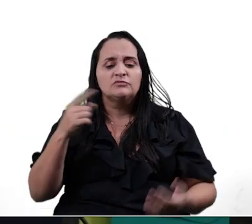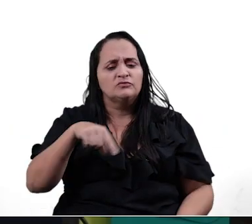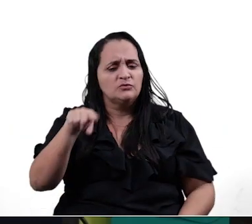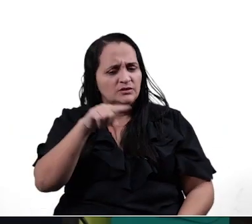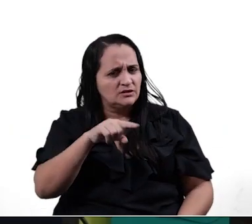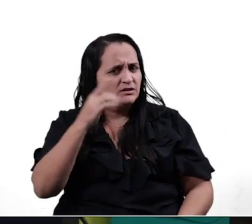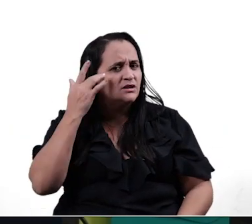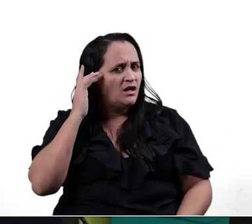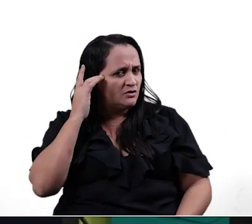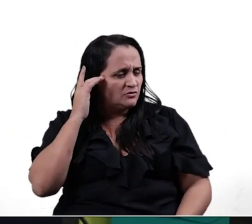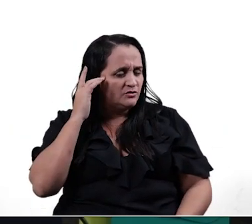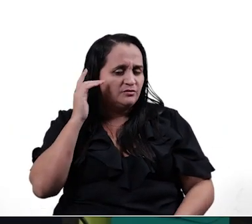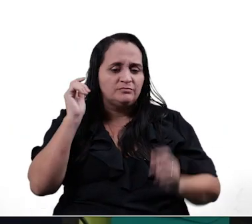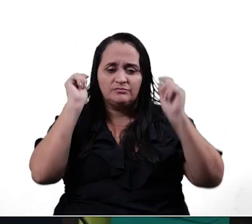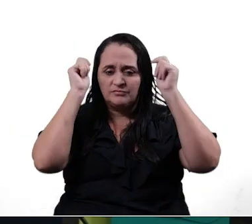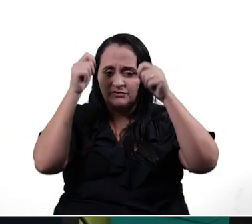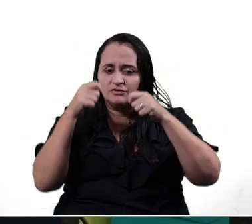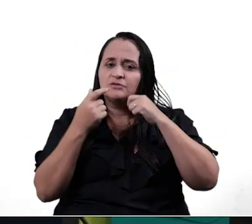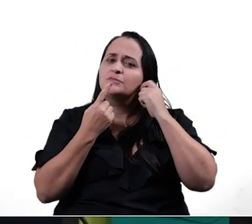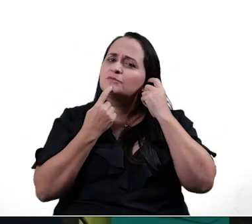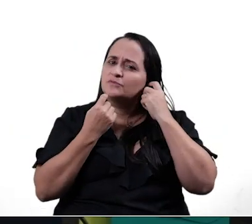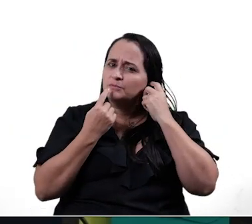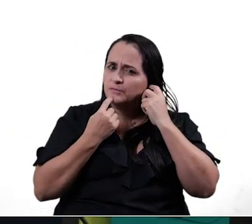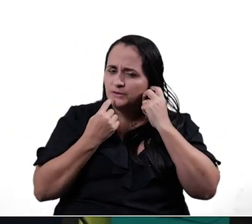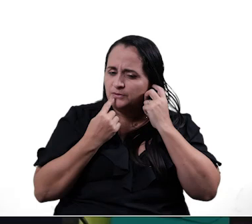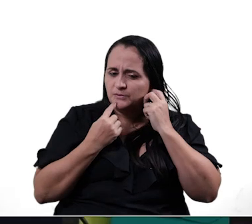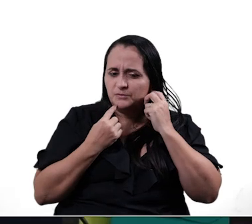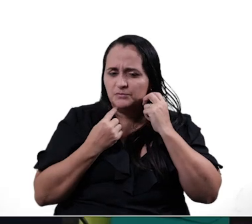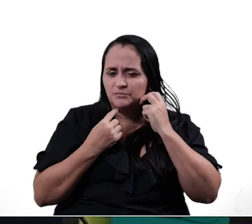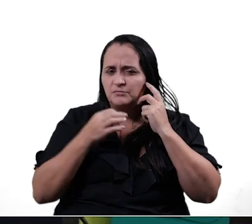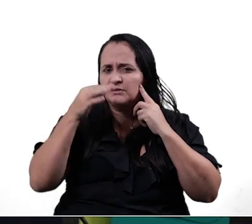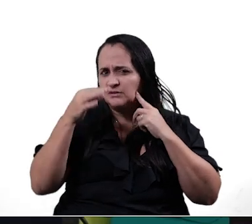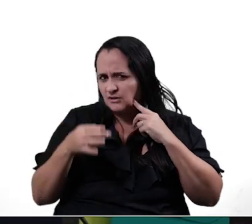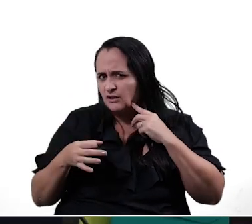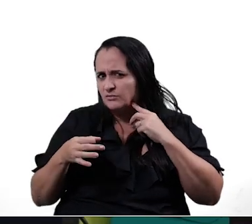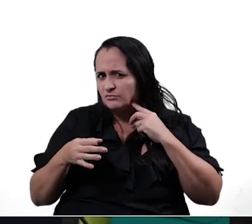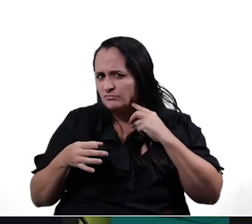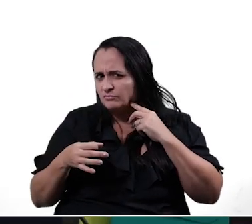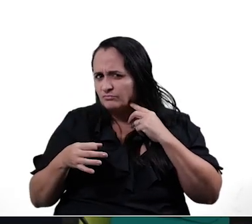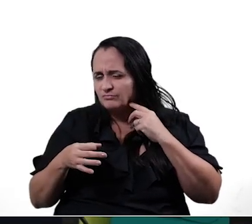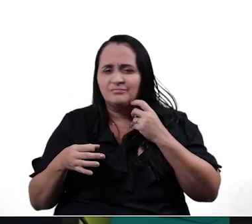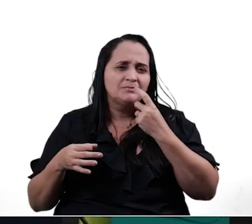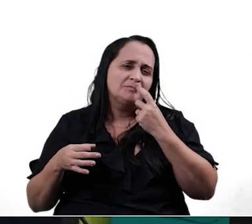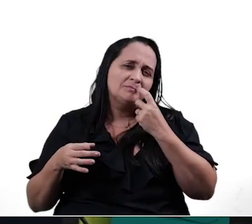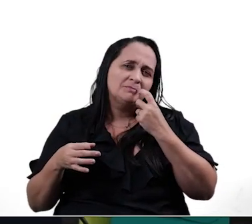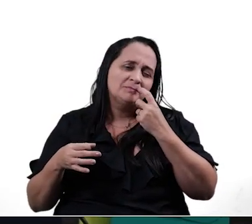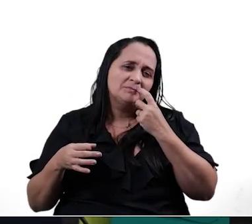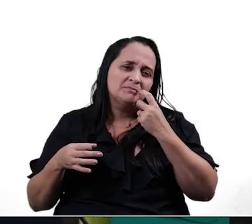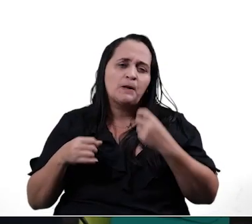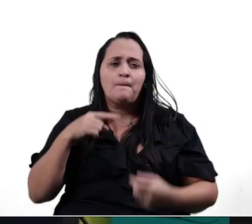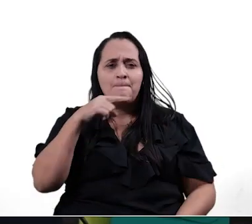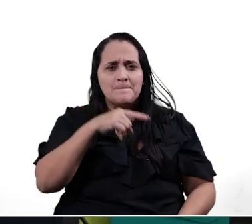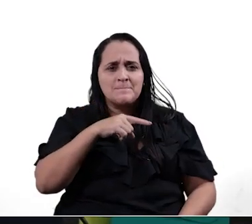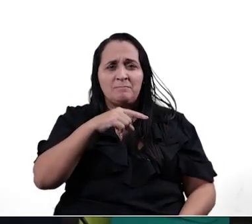acham que a Chapeuzinho Vermelho agiu correto? Vocês acham que ela foi